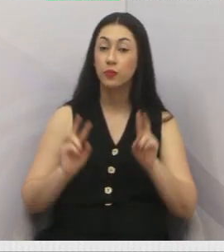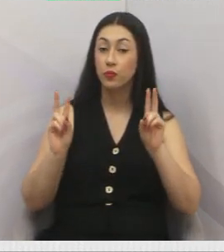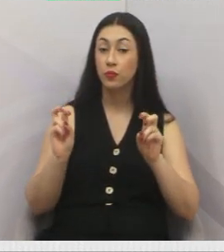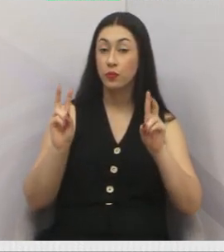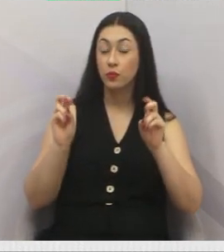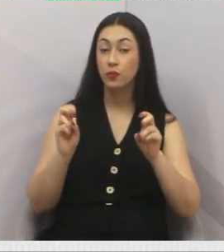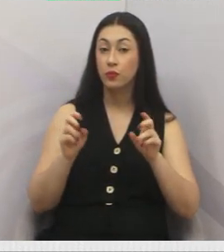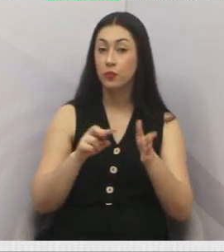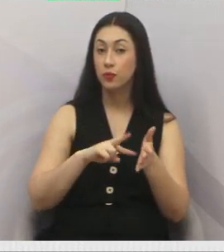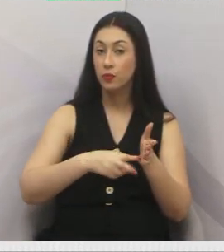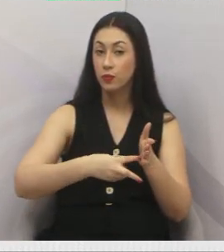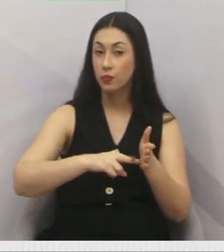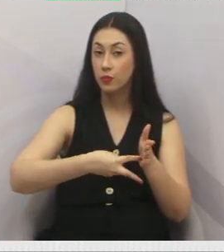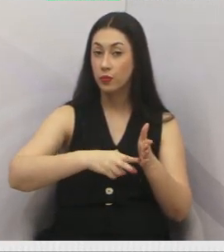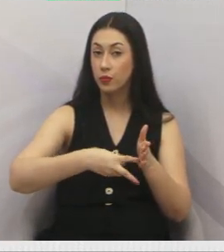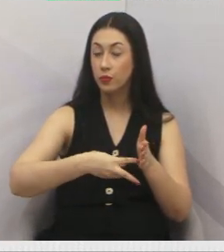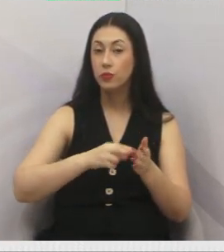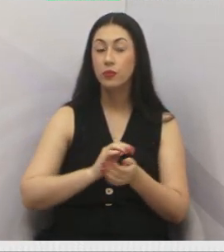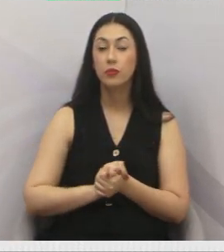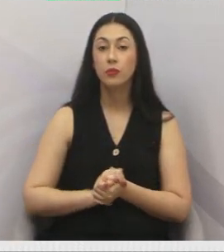Segmento entidade de classe sindical,